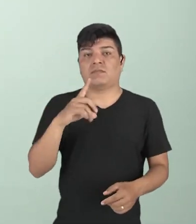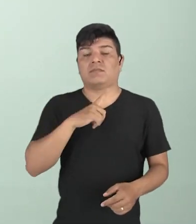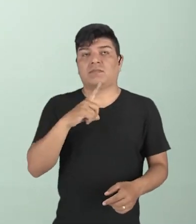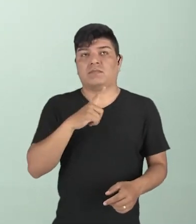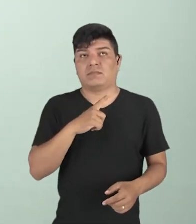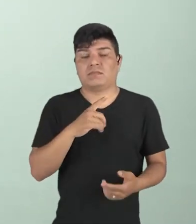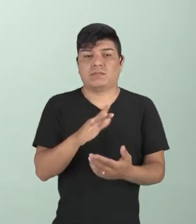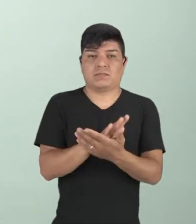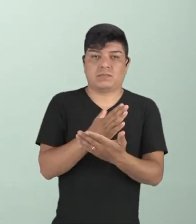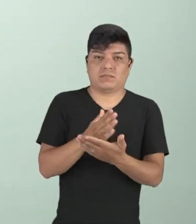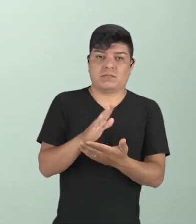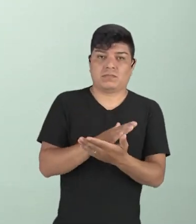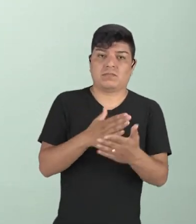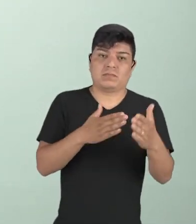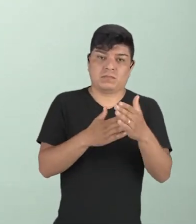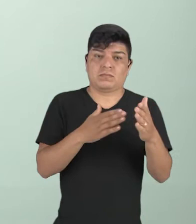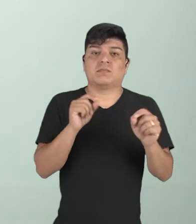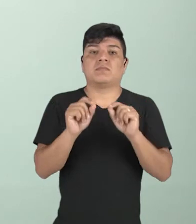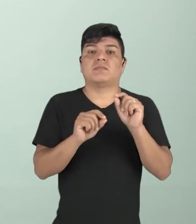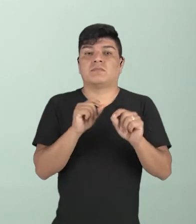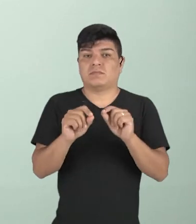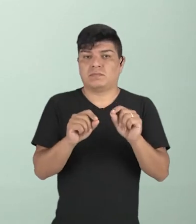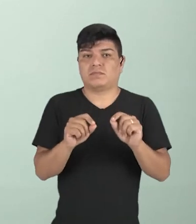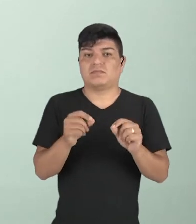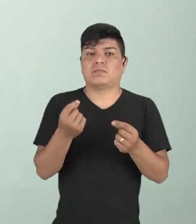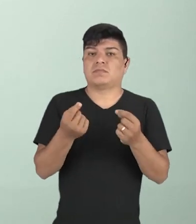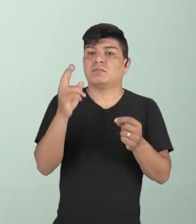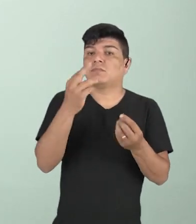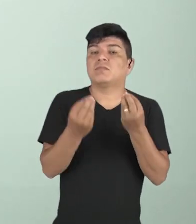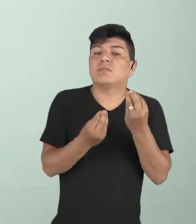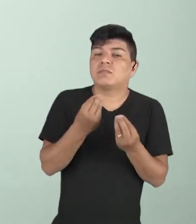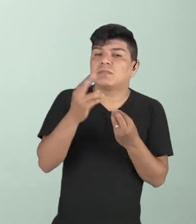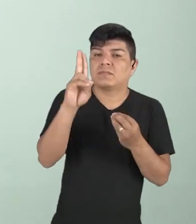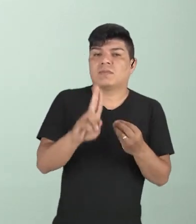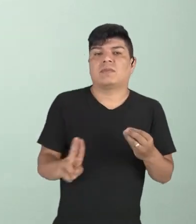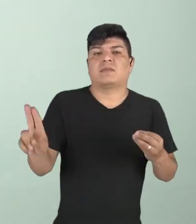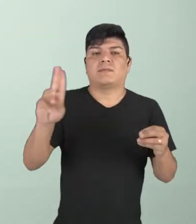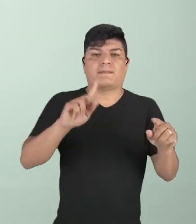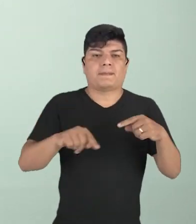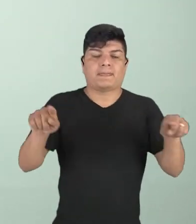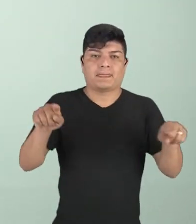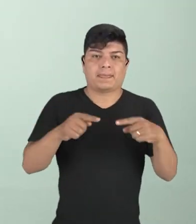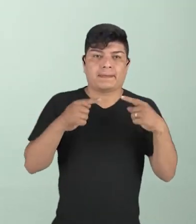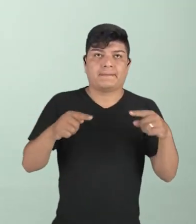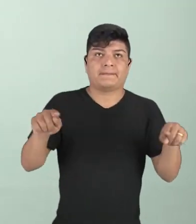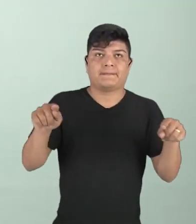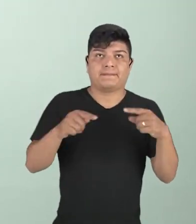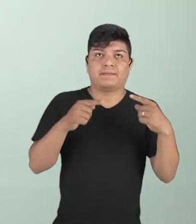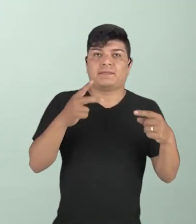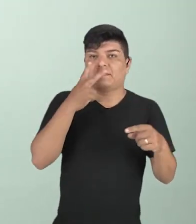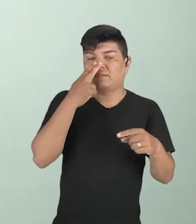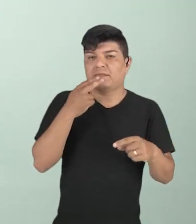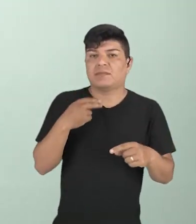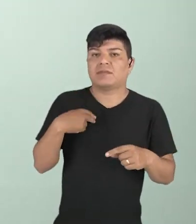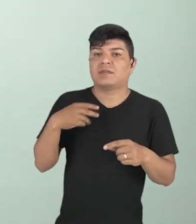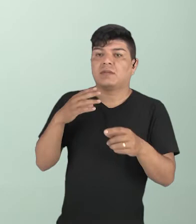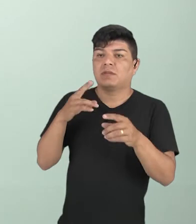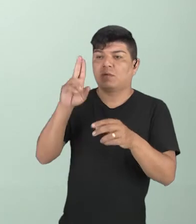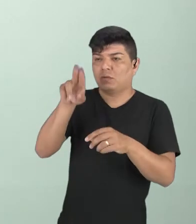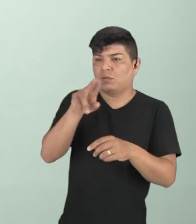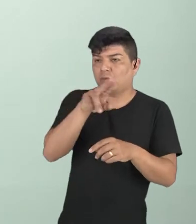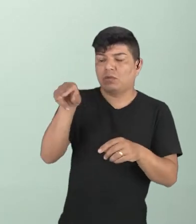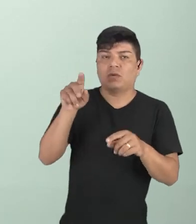aí algumas interferências, inclusive quando se utiliza a música como forma de catequização, para